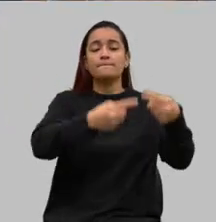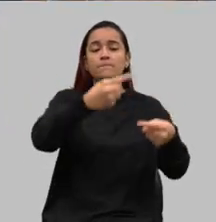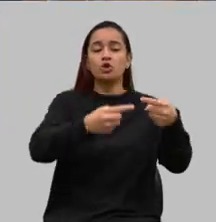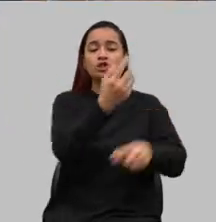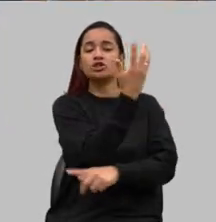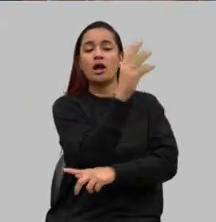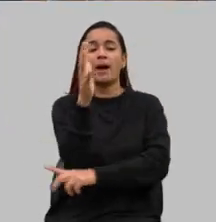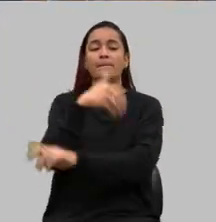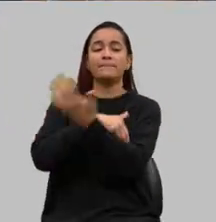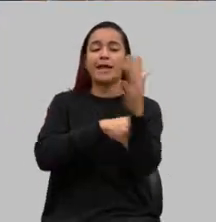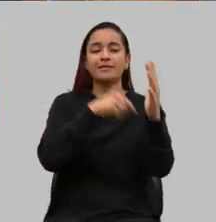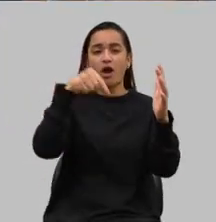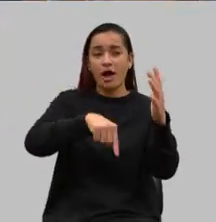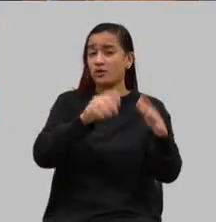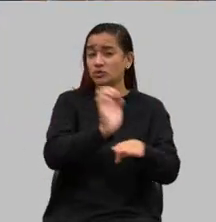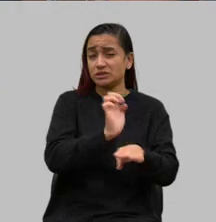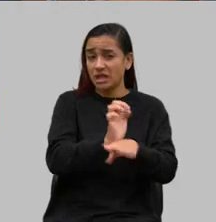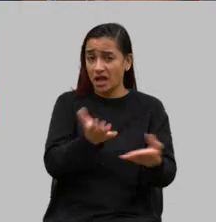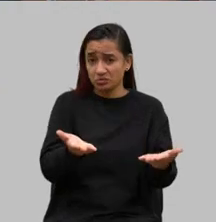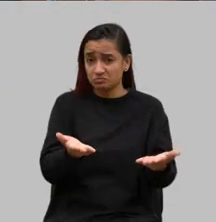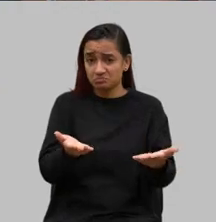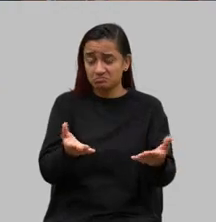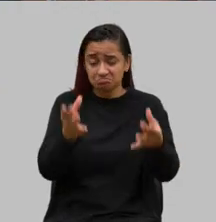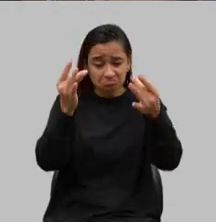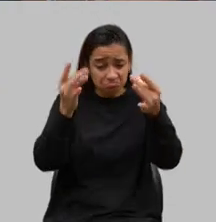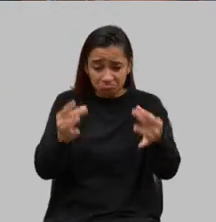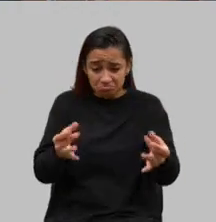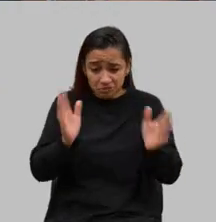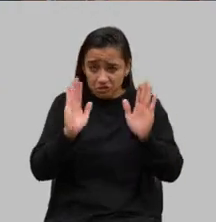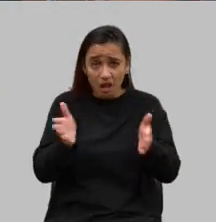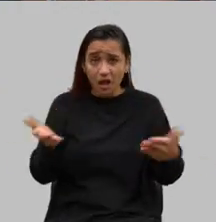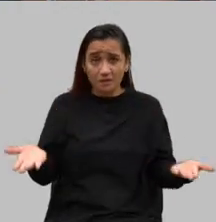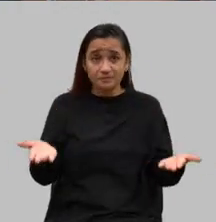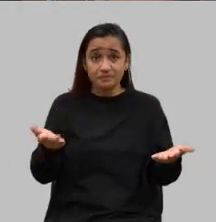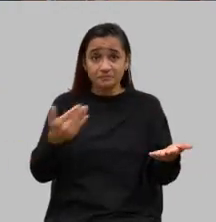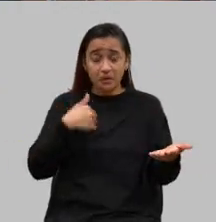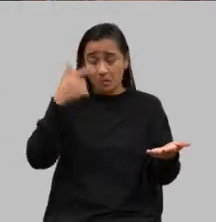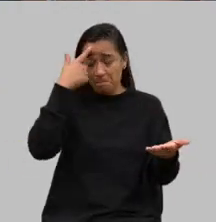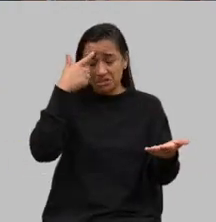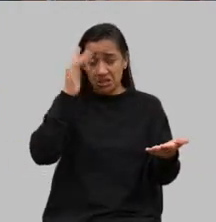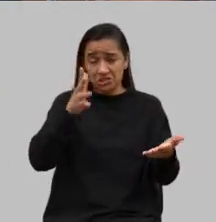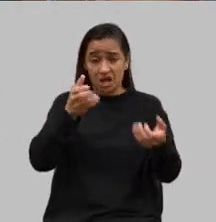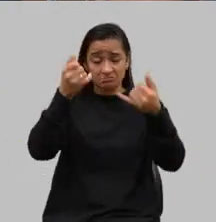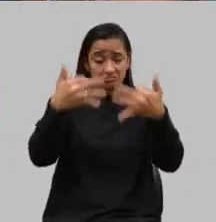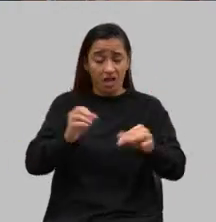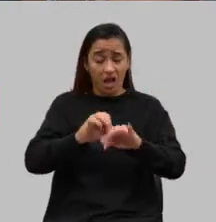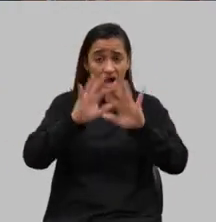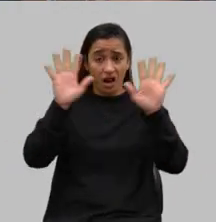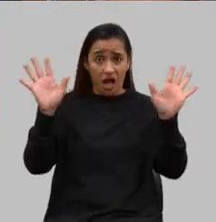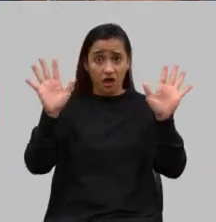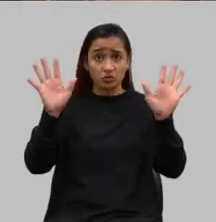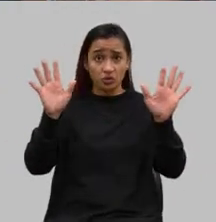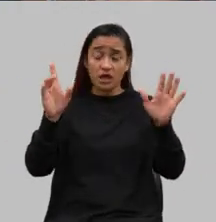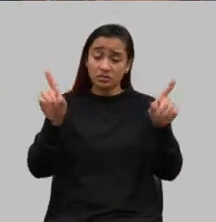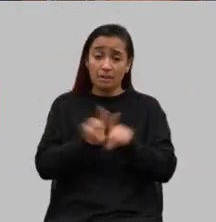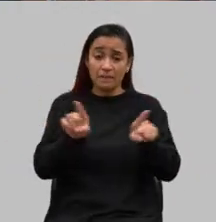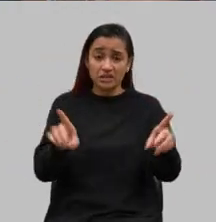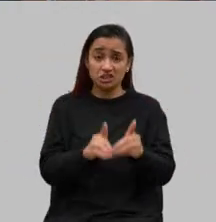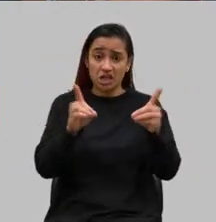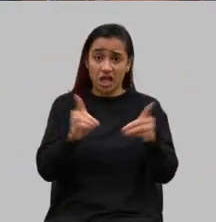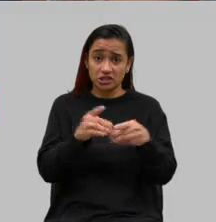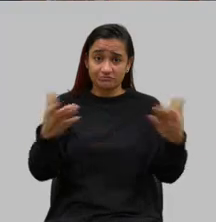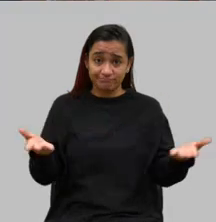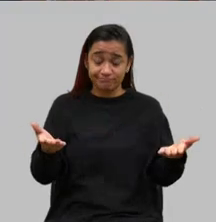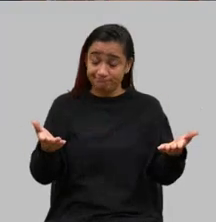sendo muito muito específica né Eh eu achei que eu tava sendo específica e didática né nesse